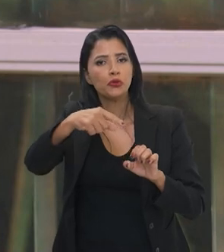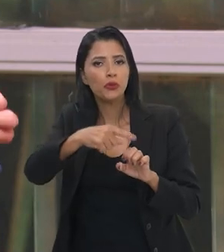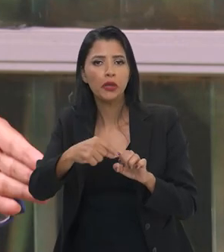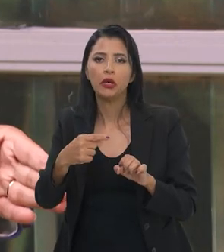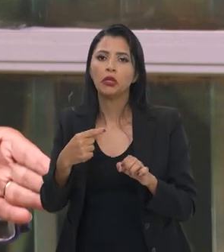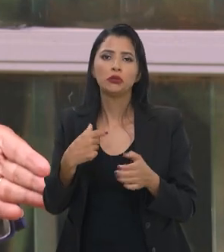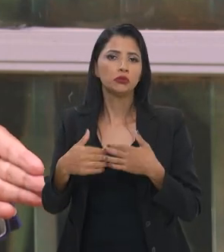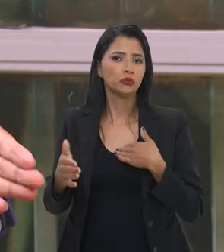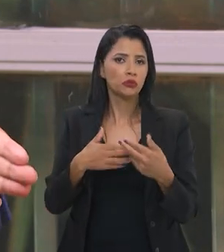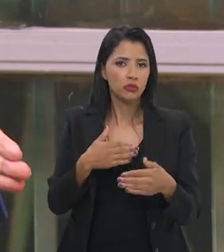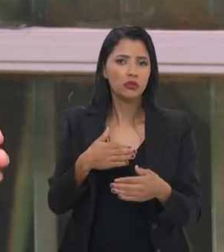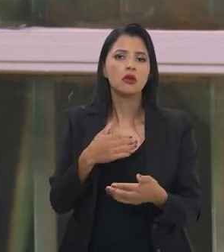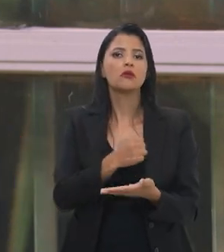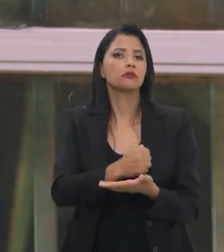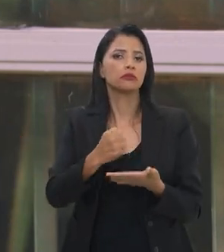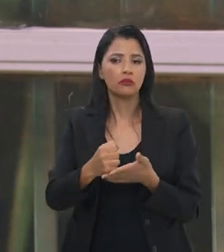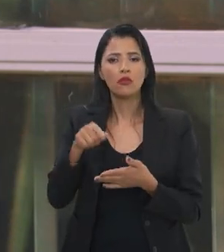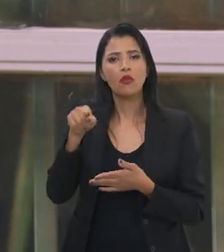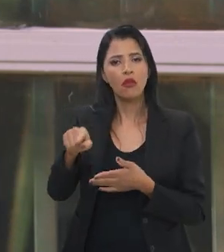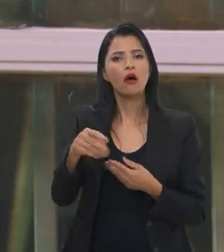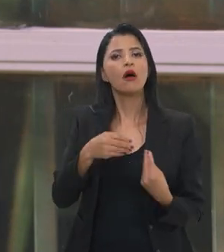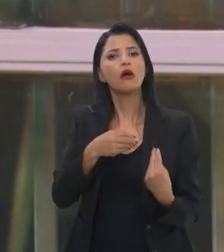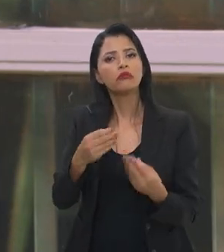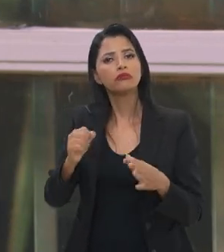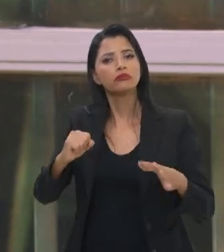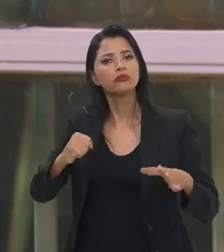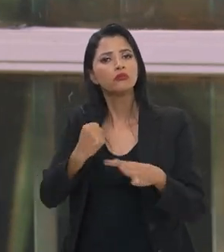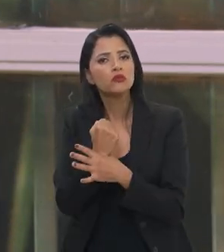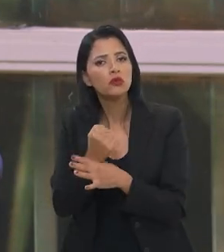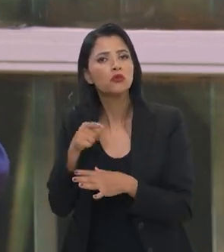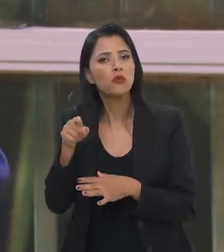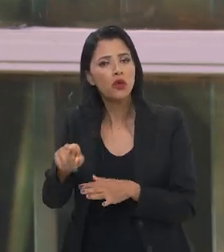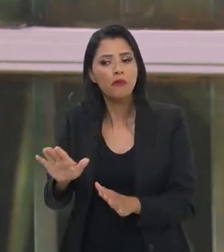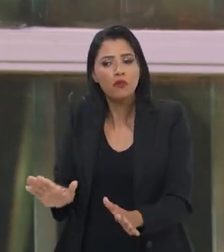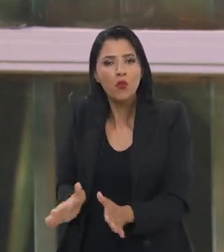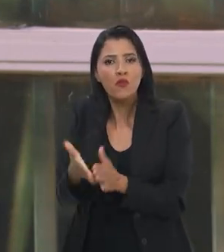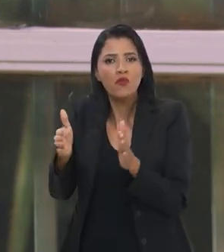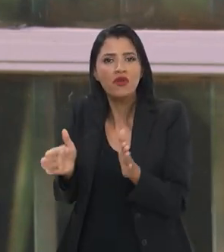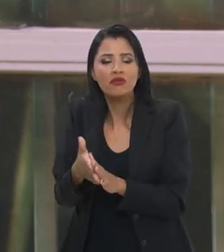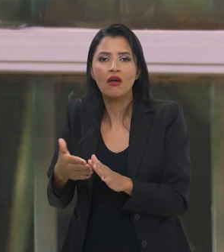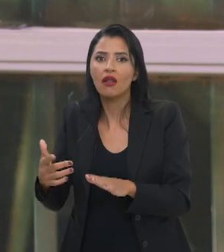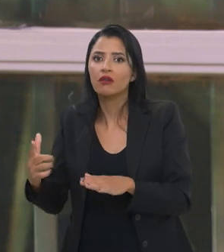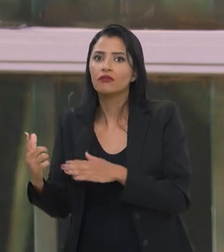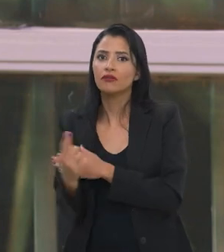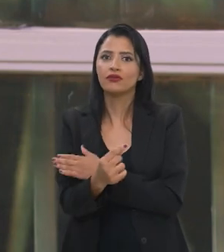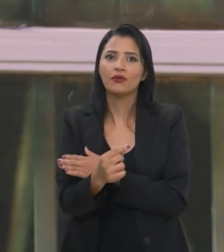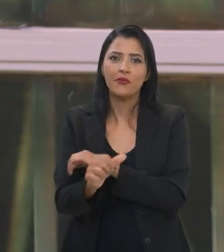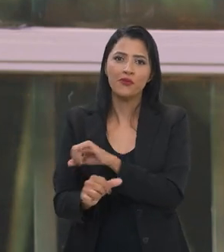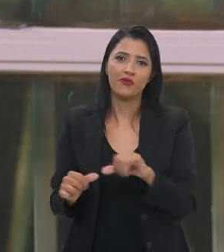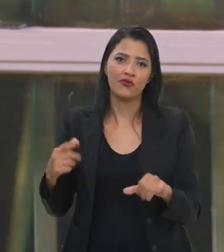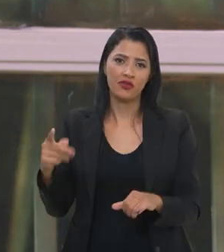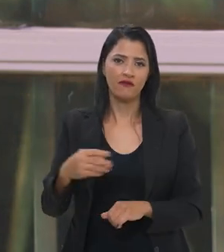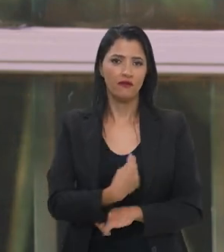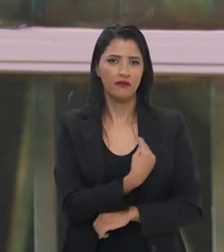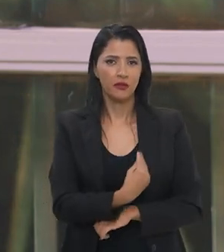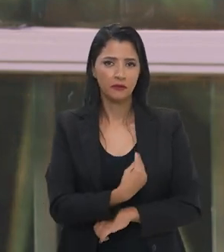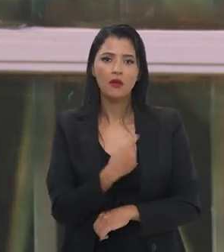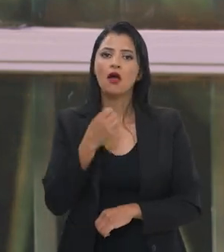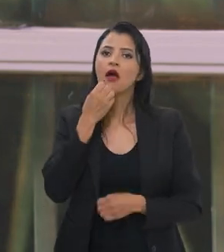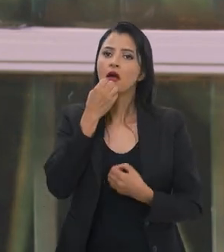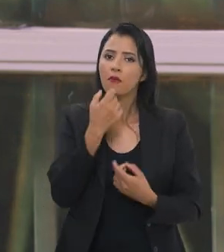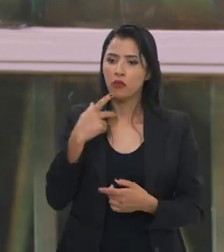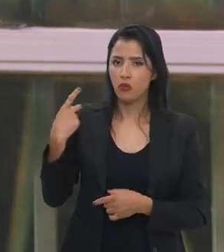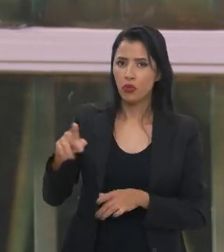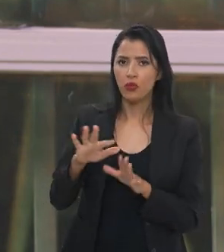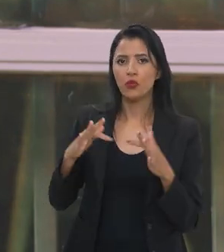seja no emprego ali nós estamos garantindo que ela saia da pobreza isso é bom para aquela família